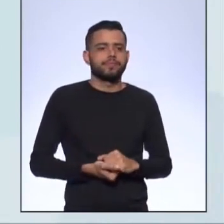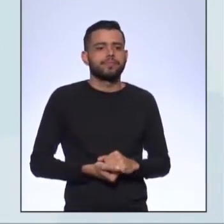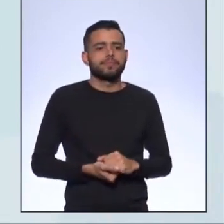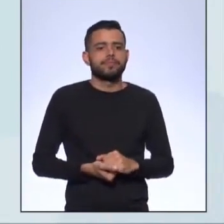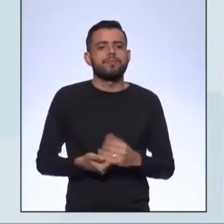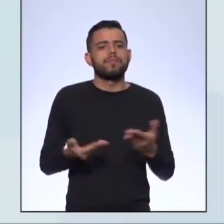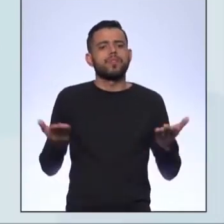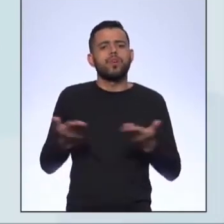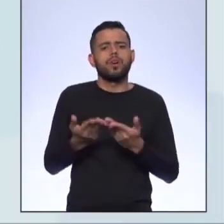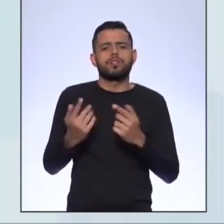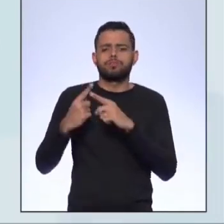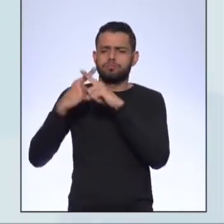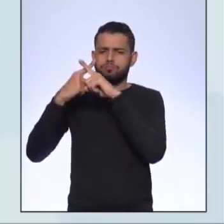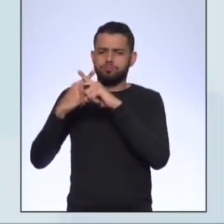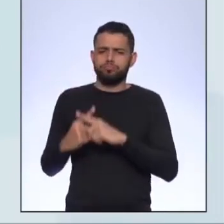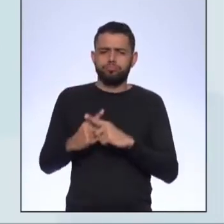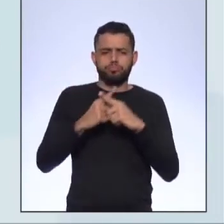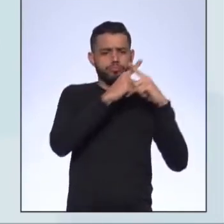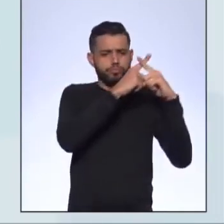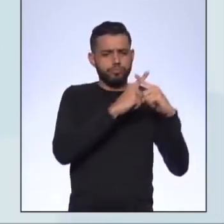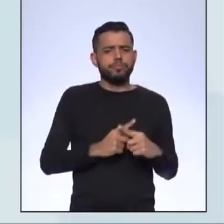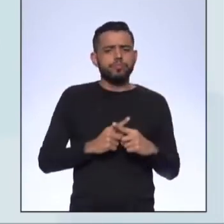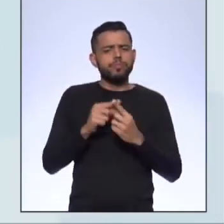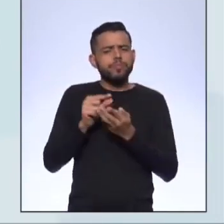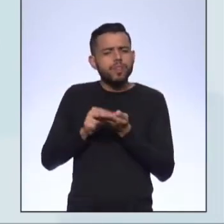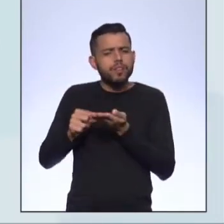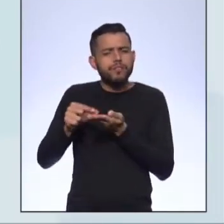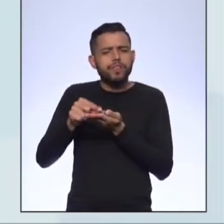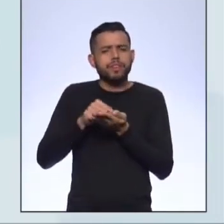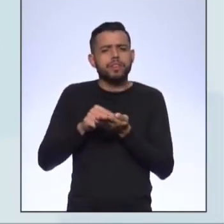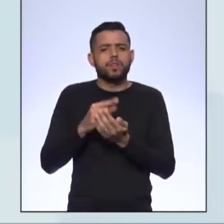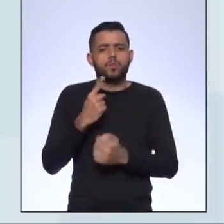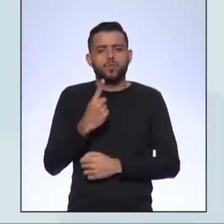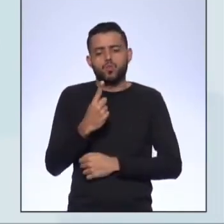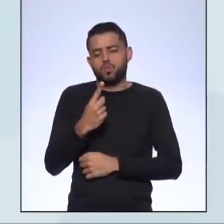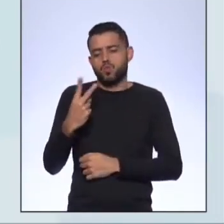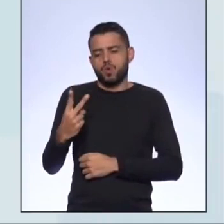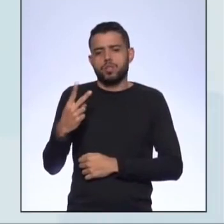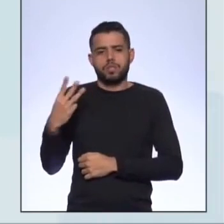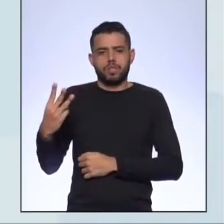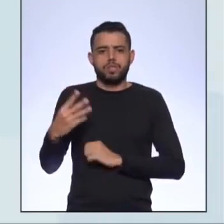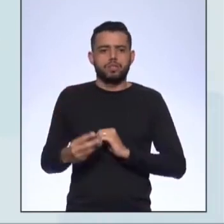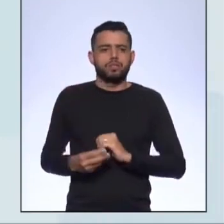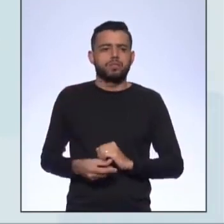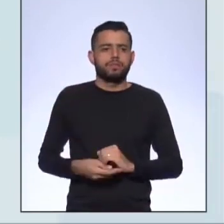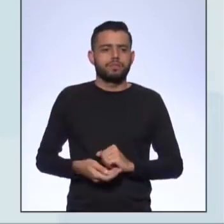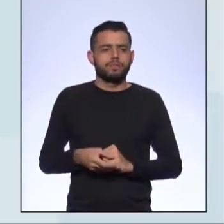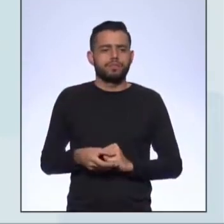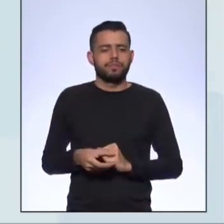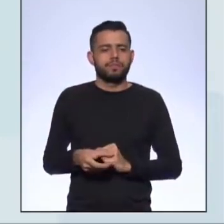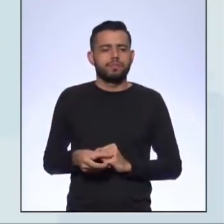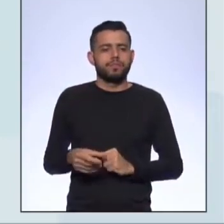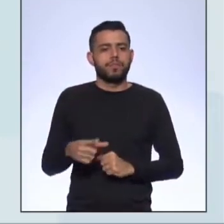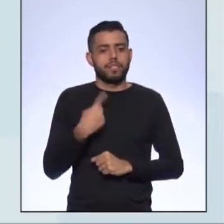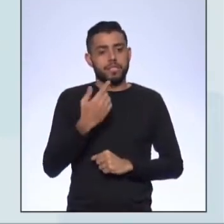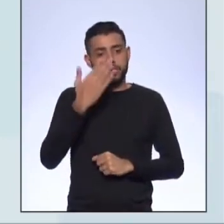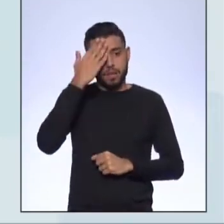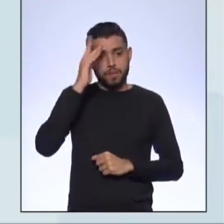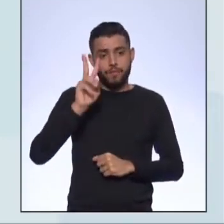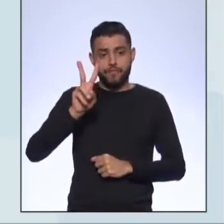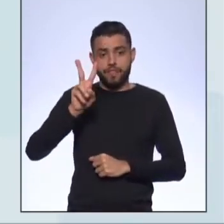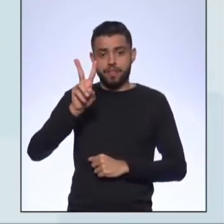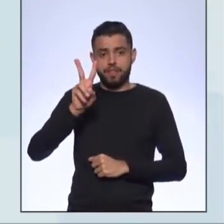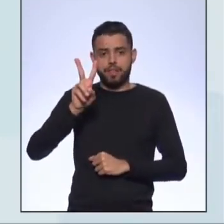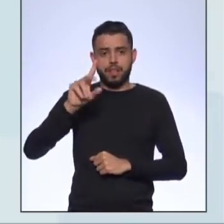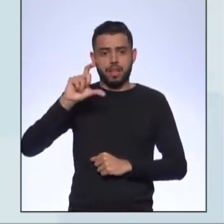Considere os cruzamentos para ervilha indicados em 1, 2 e 3. Sabendo que V, né,